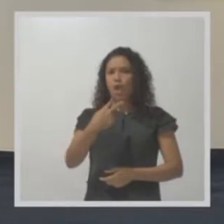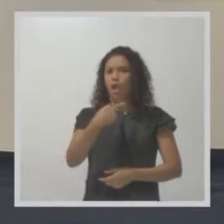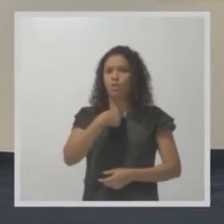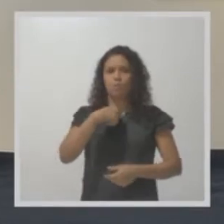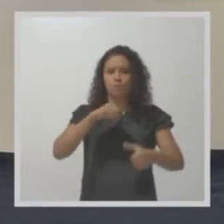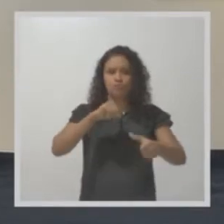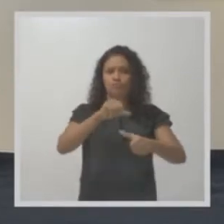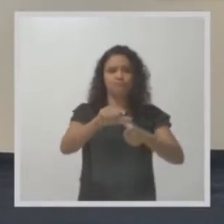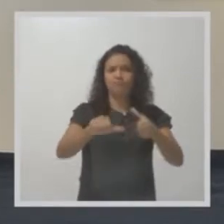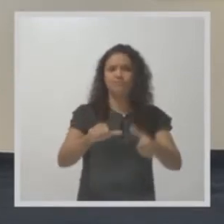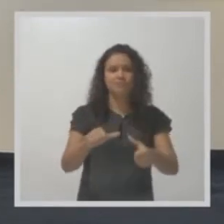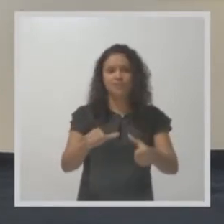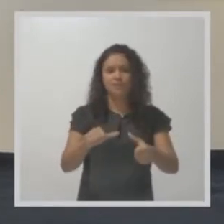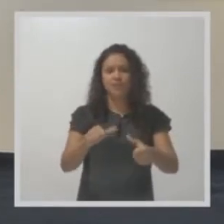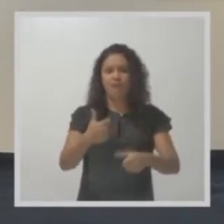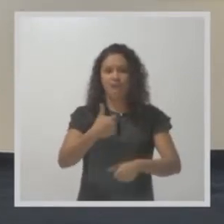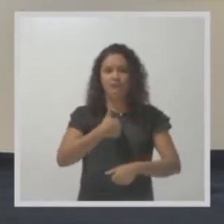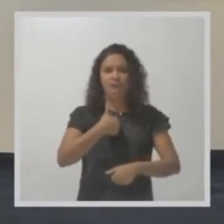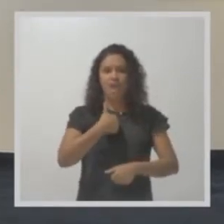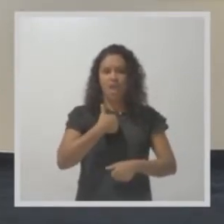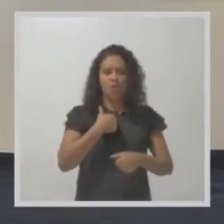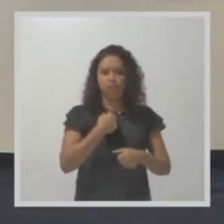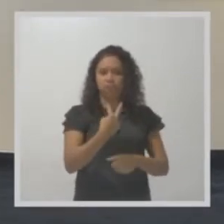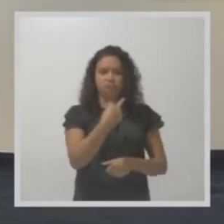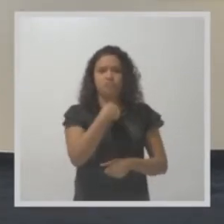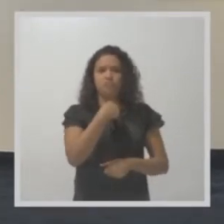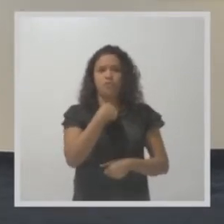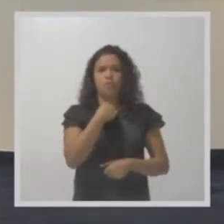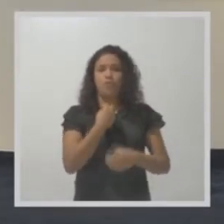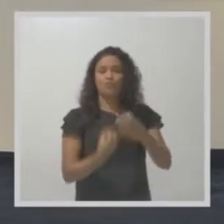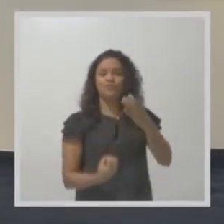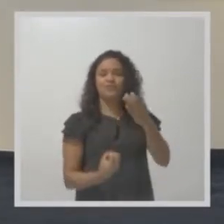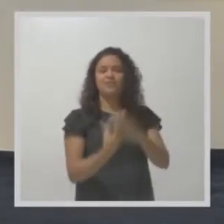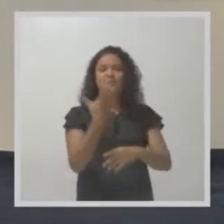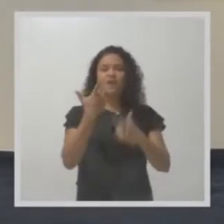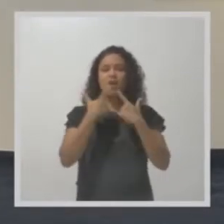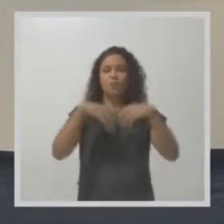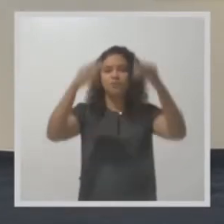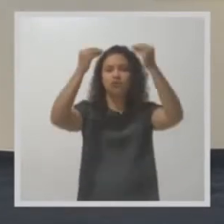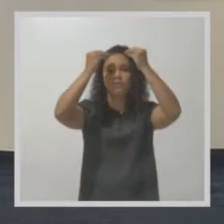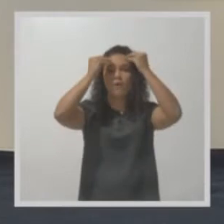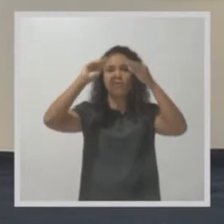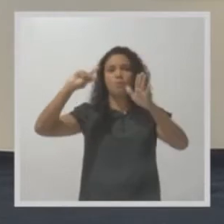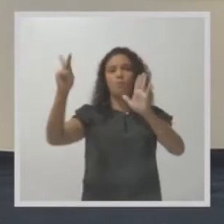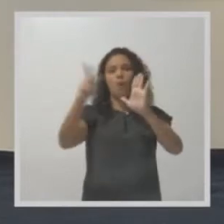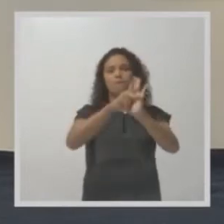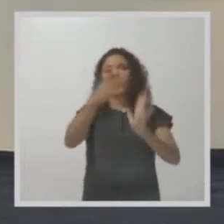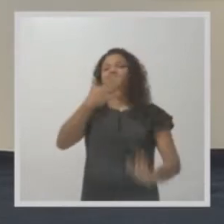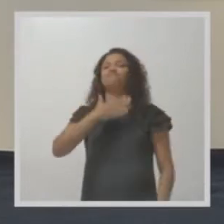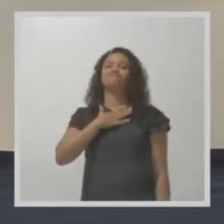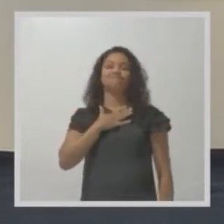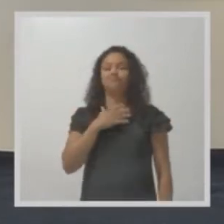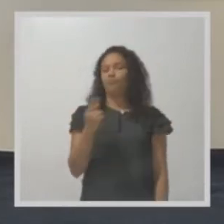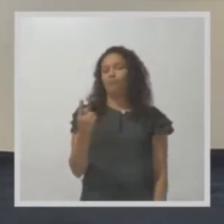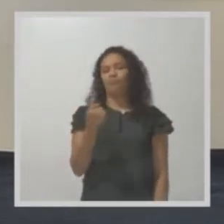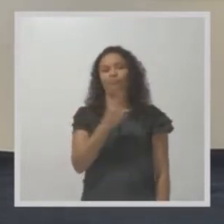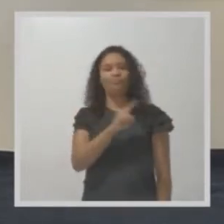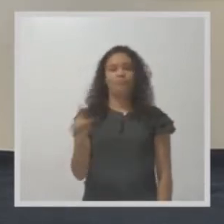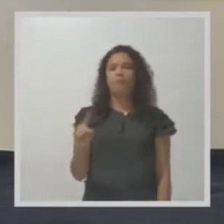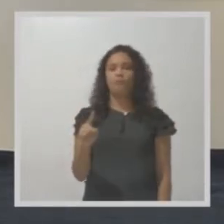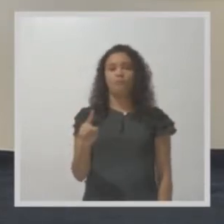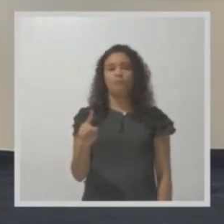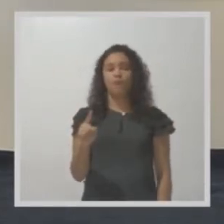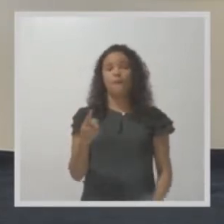não posso criar uma linguagem própria, só para mim. Por quê? Porque a língua, ela